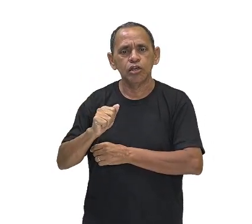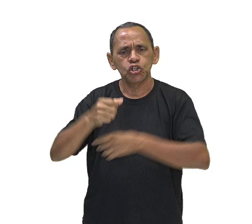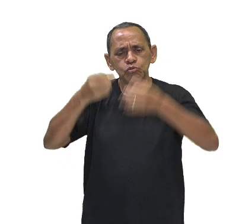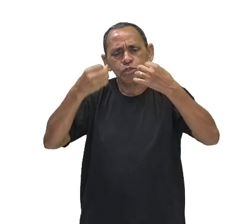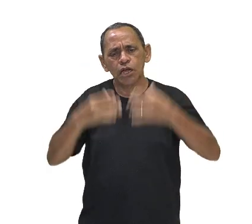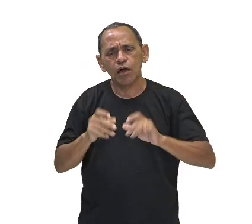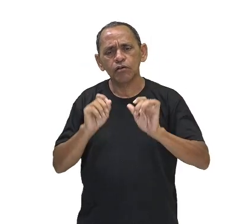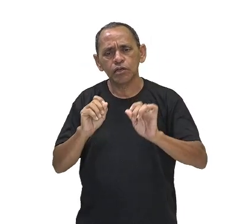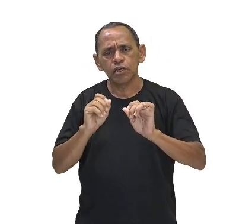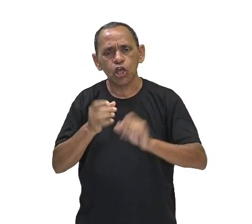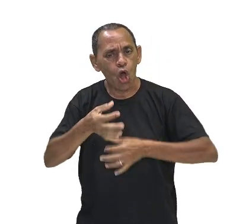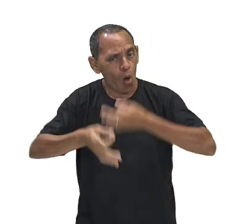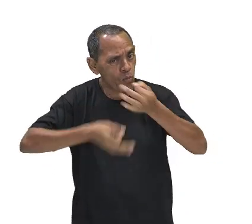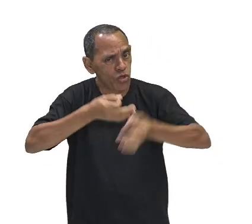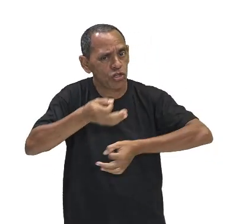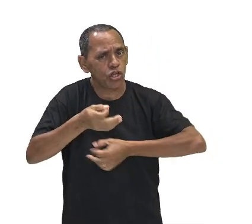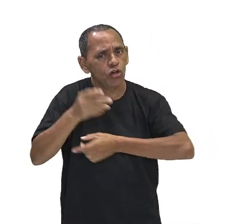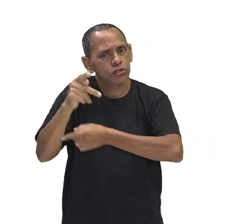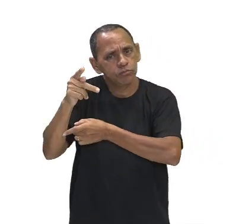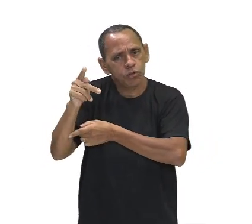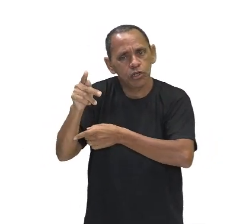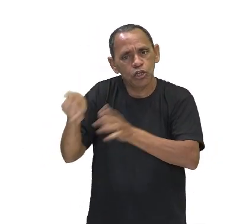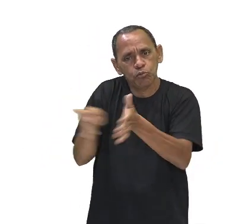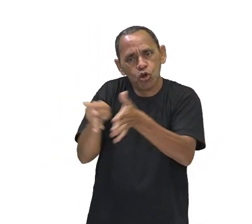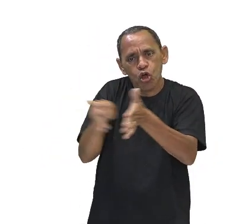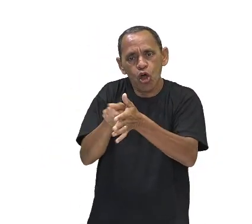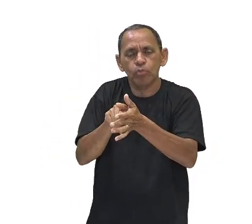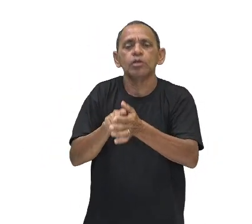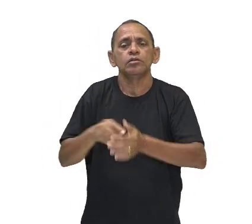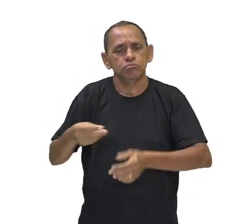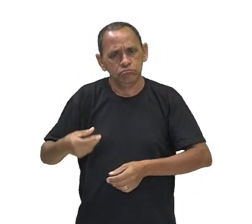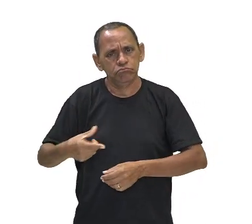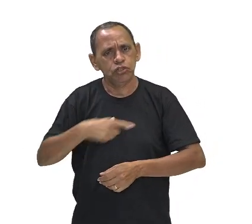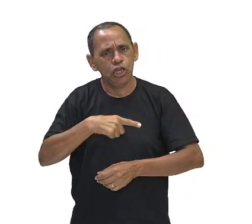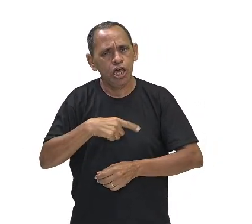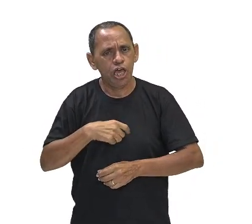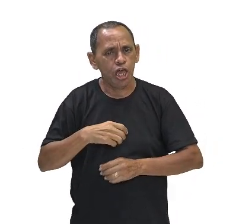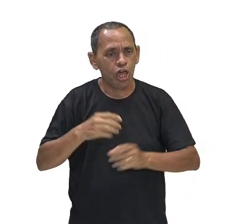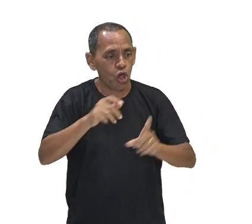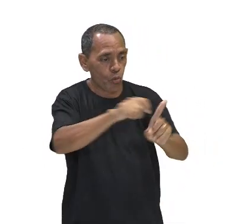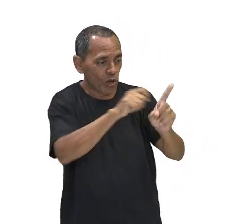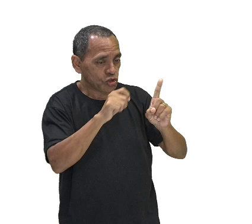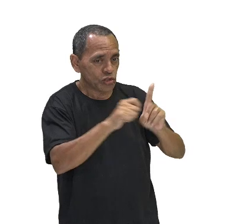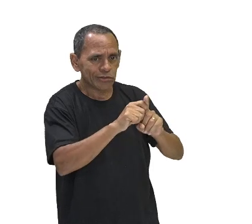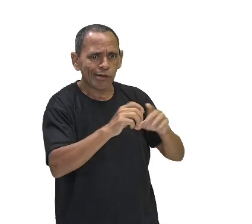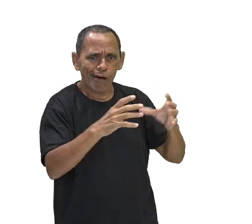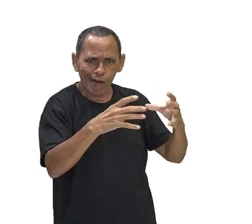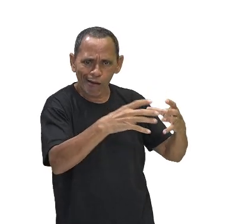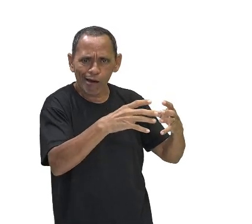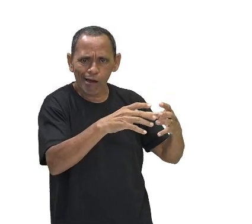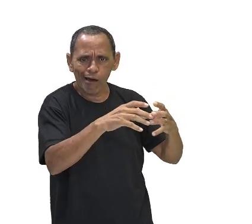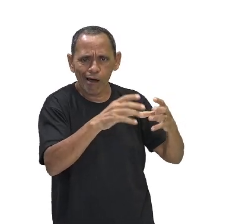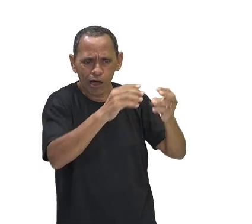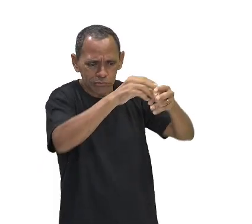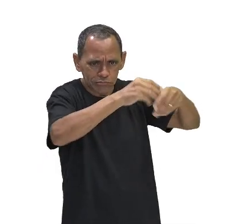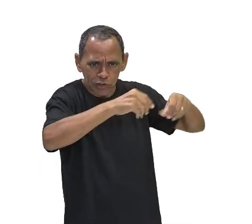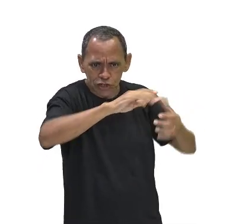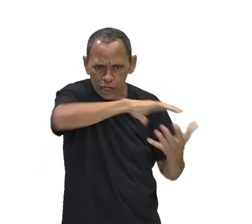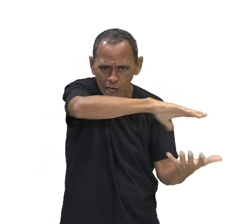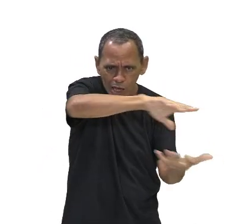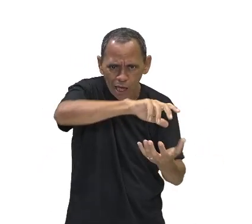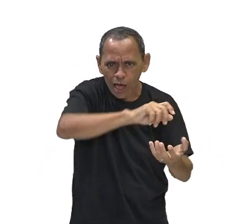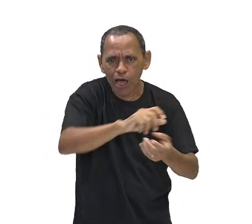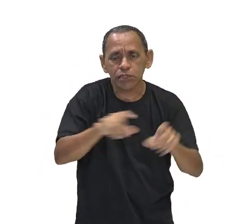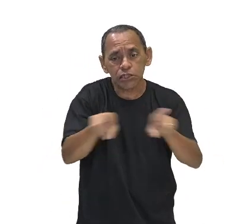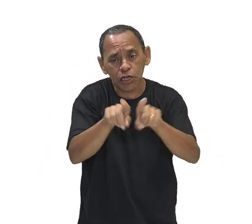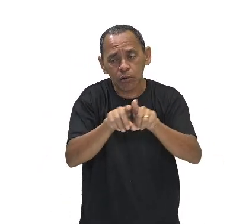existe uma sociedade na Terra, existe uma sociedade no céu. Existem os homens que vivem aqui na Terra,